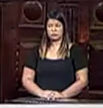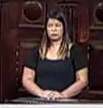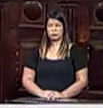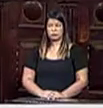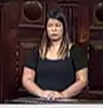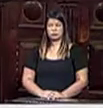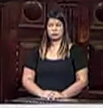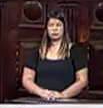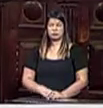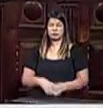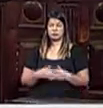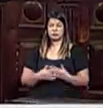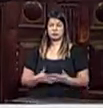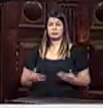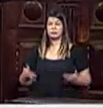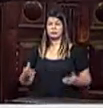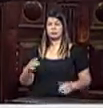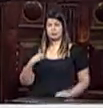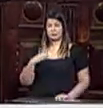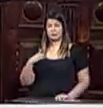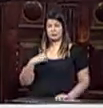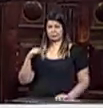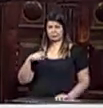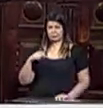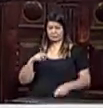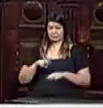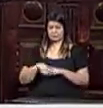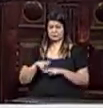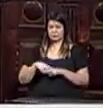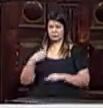senhoras e senhores